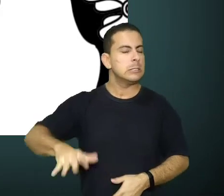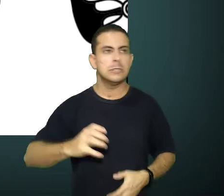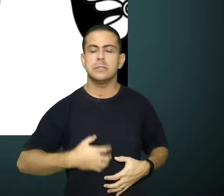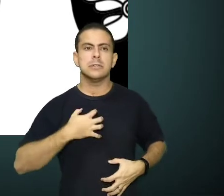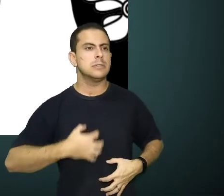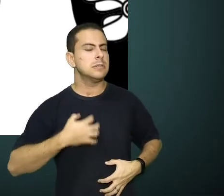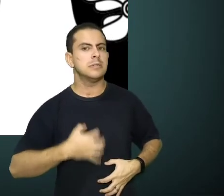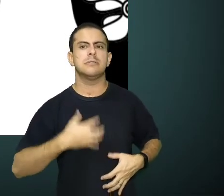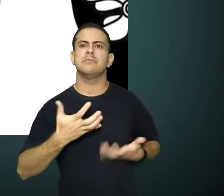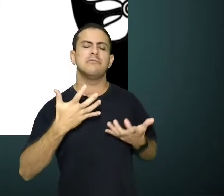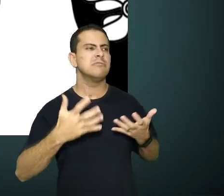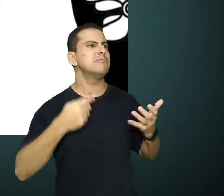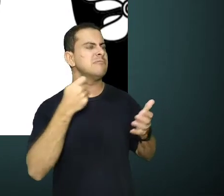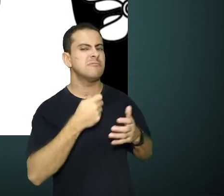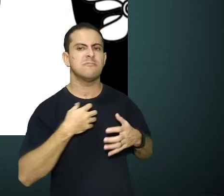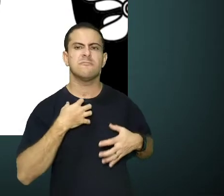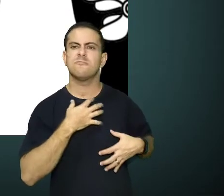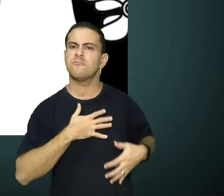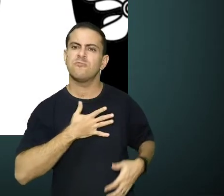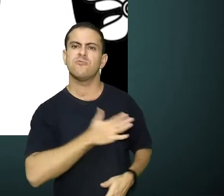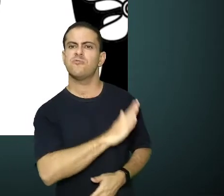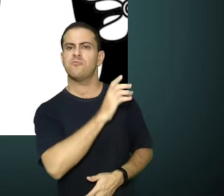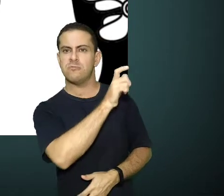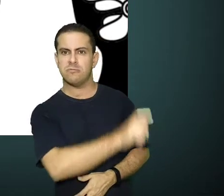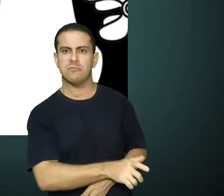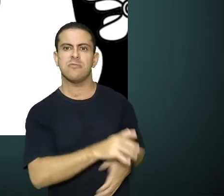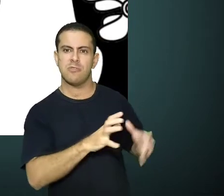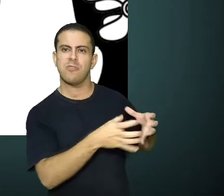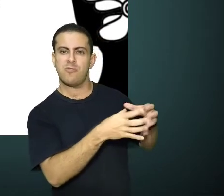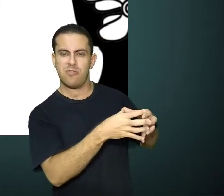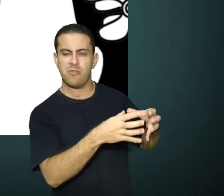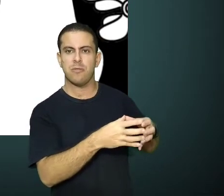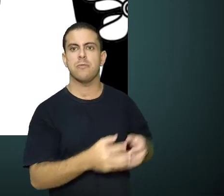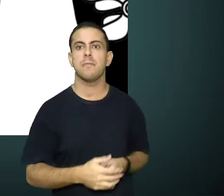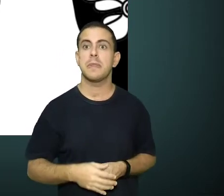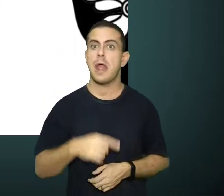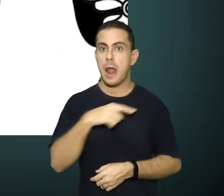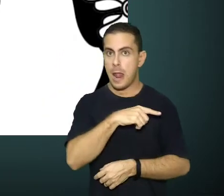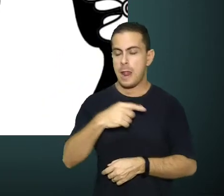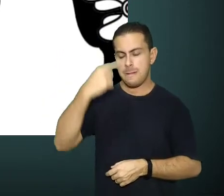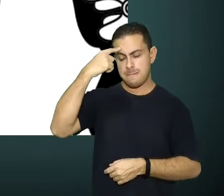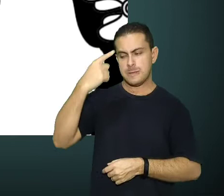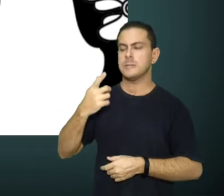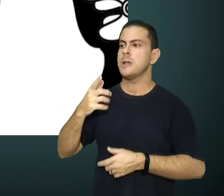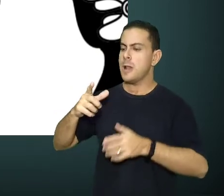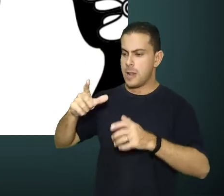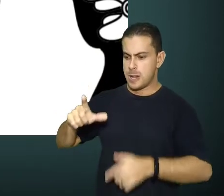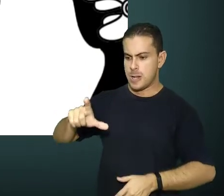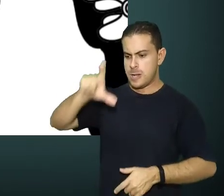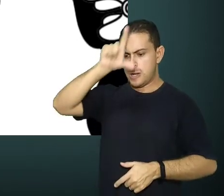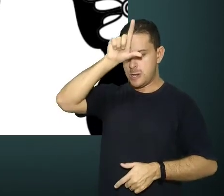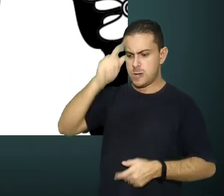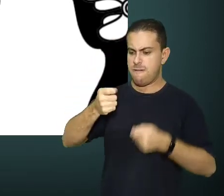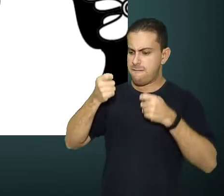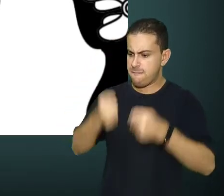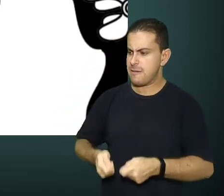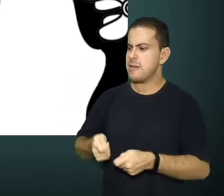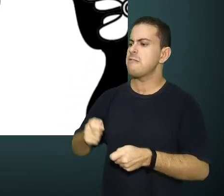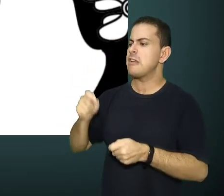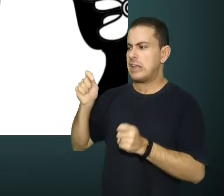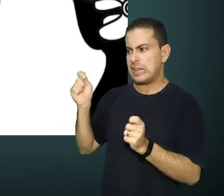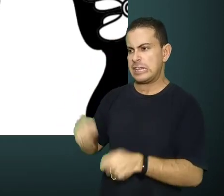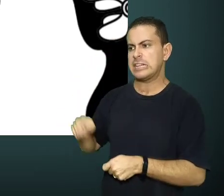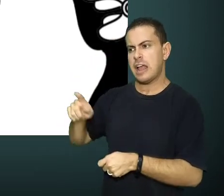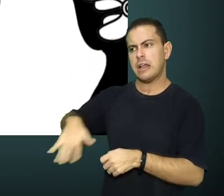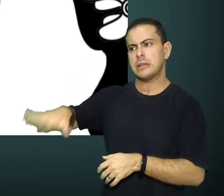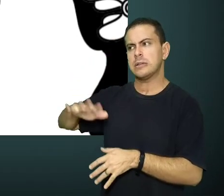processo de conspiração contra eles. Esses girondinos acreditavam que uma liderança firme poderia conter